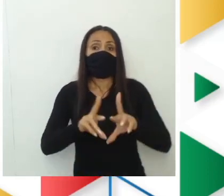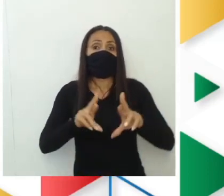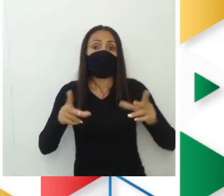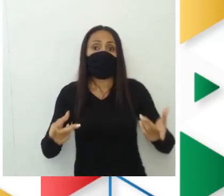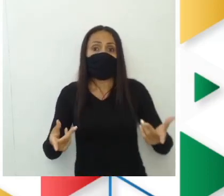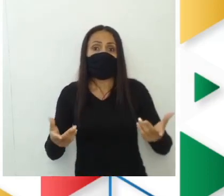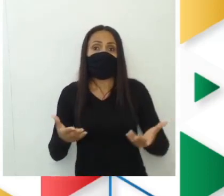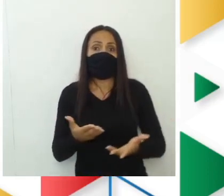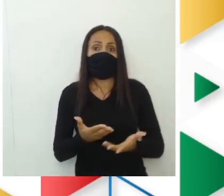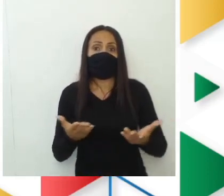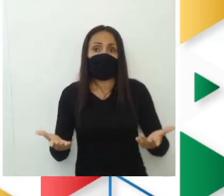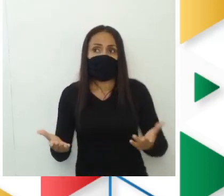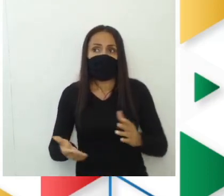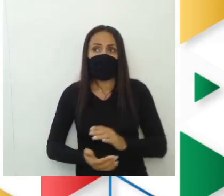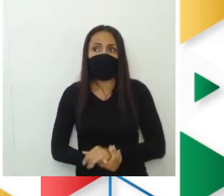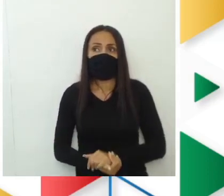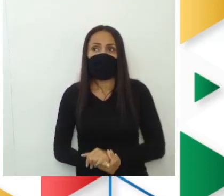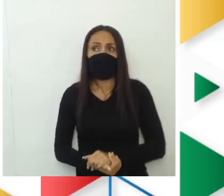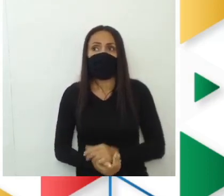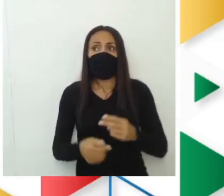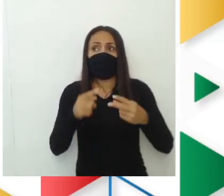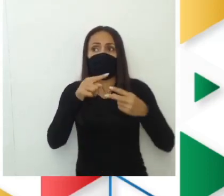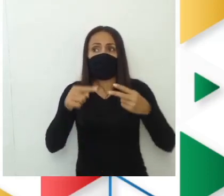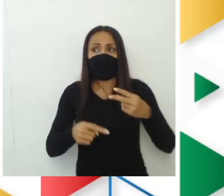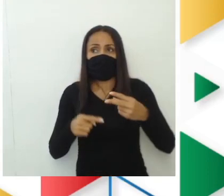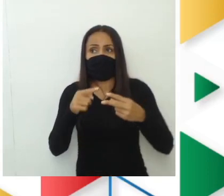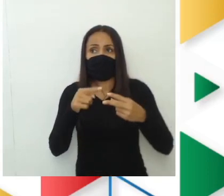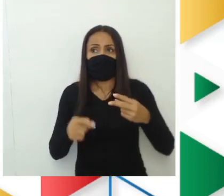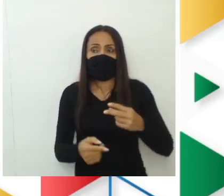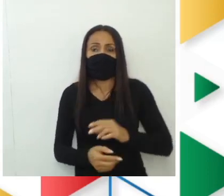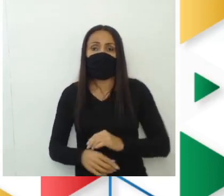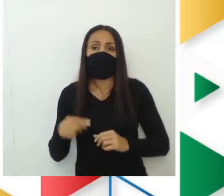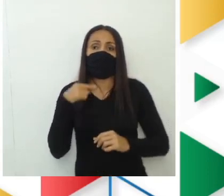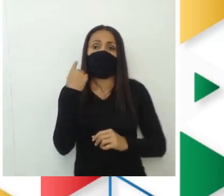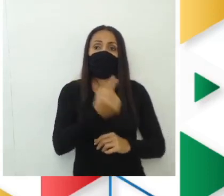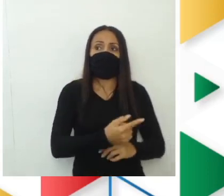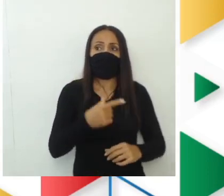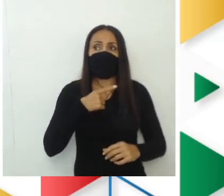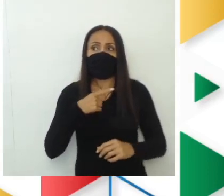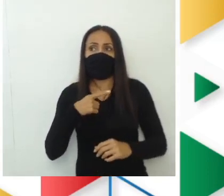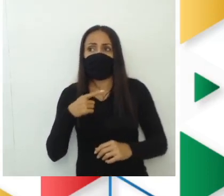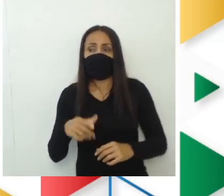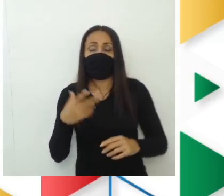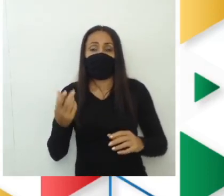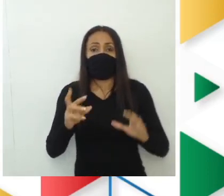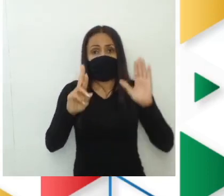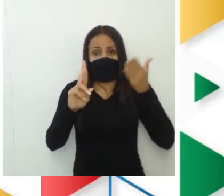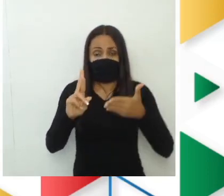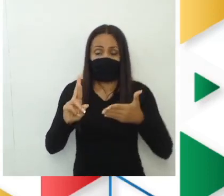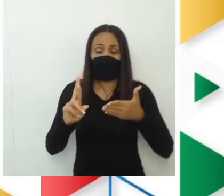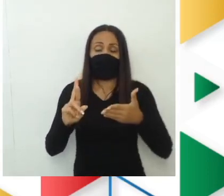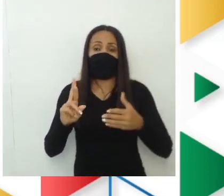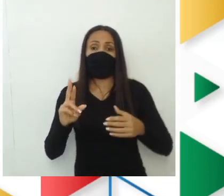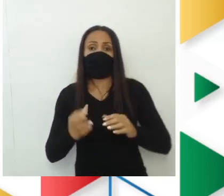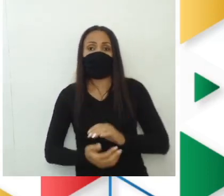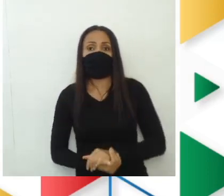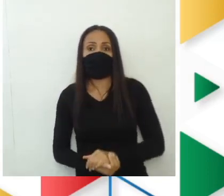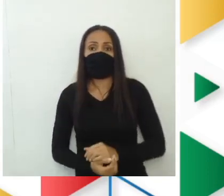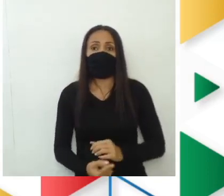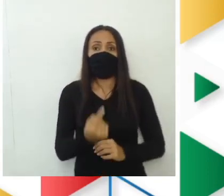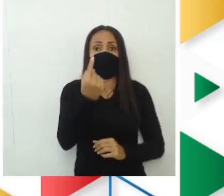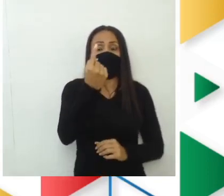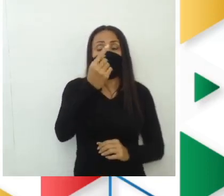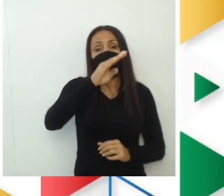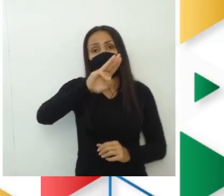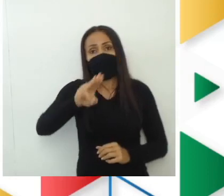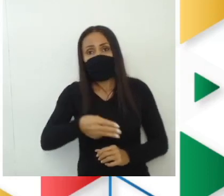se confundiu aí? Porque na verdade, quando a gente tem essas referências, né? 1 milhão de milhões é